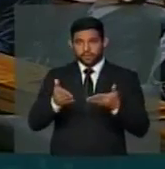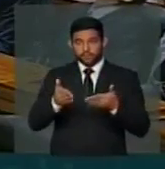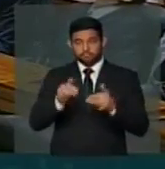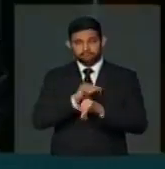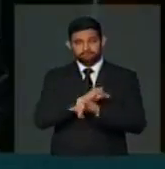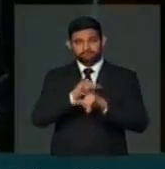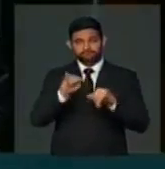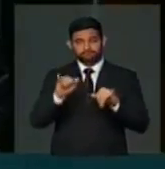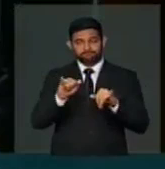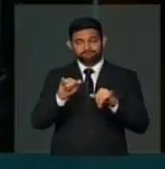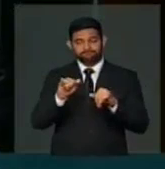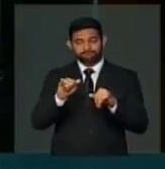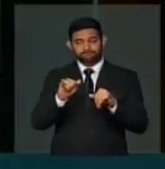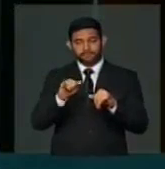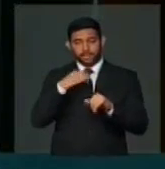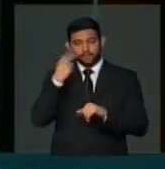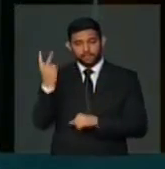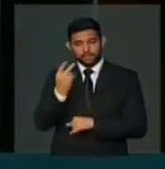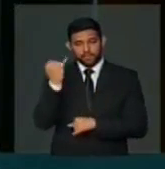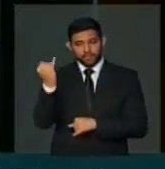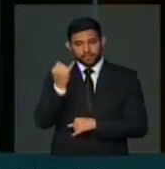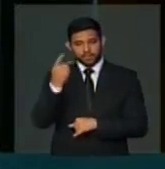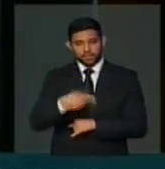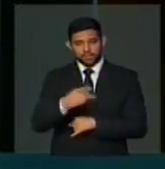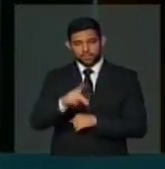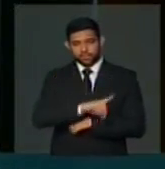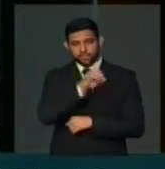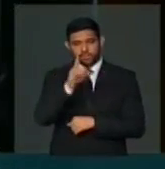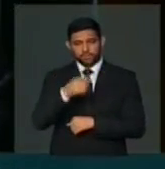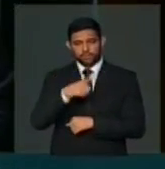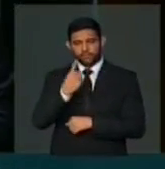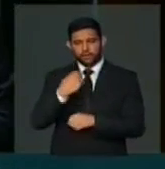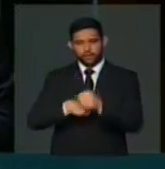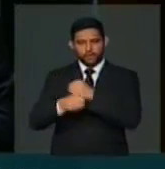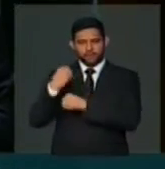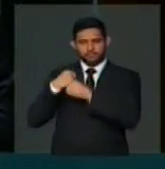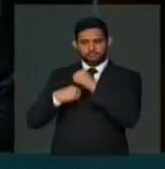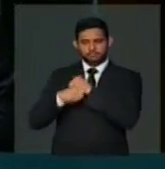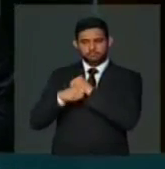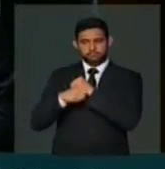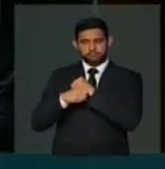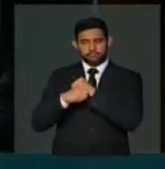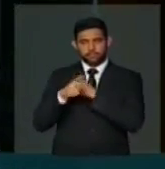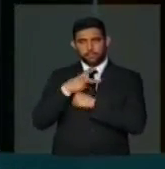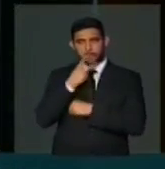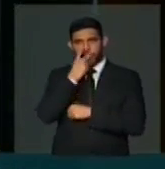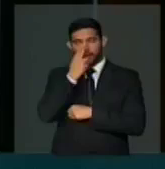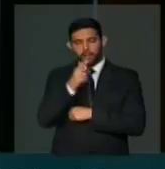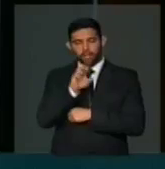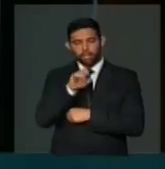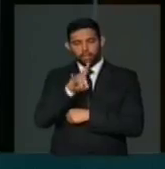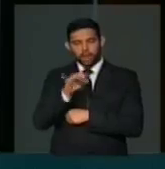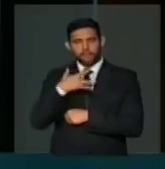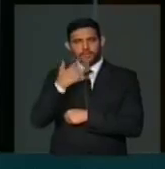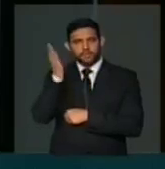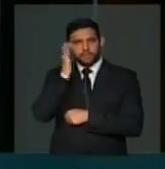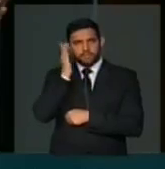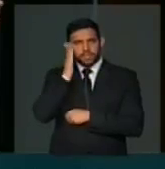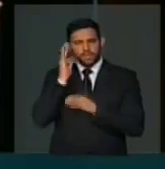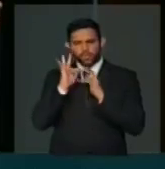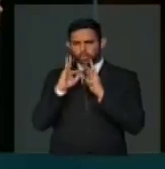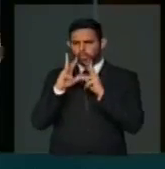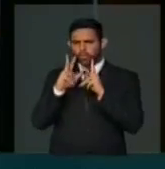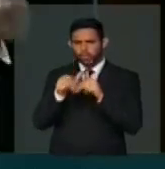tão atual nos dias de hoje como foi há um ano atrás. Parece que Eduardo sabia